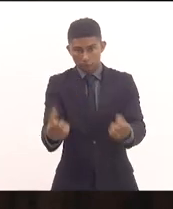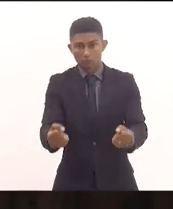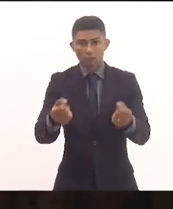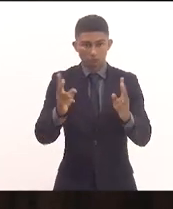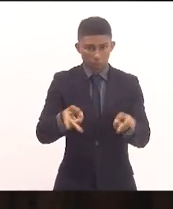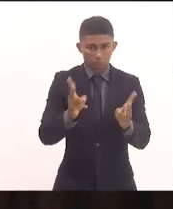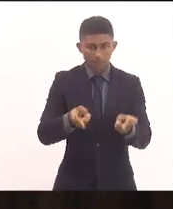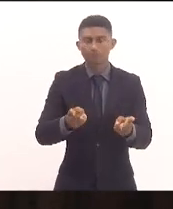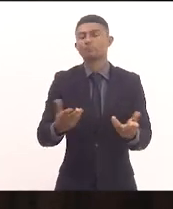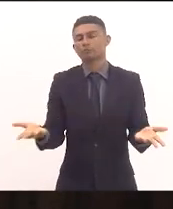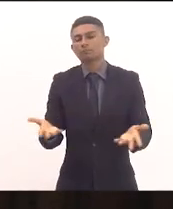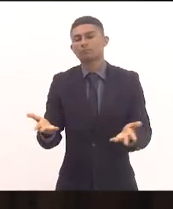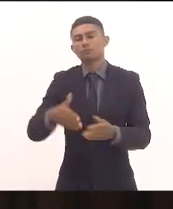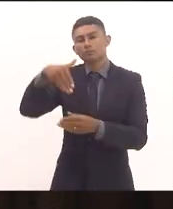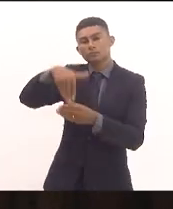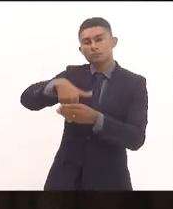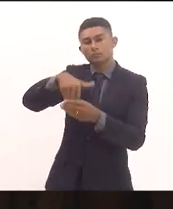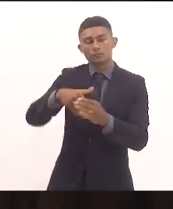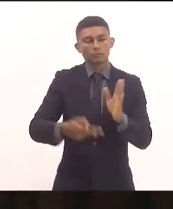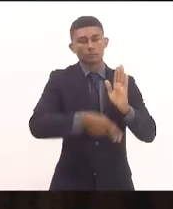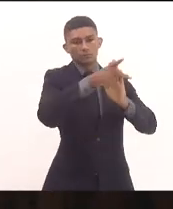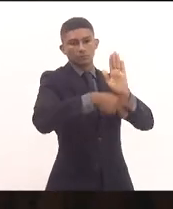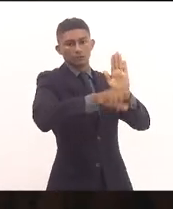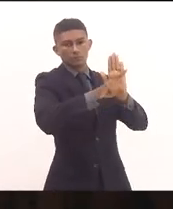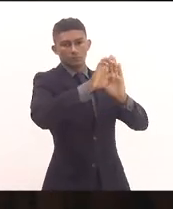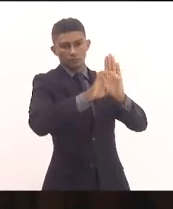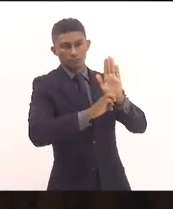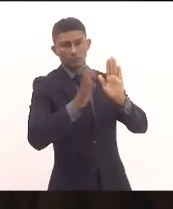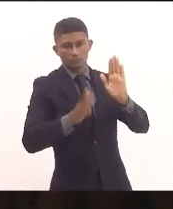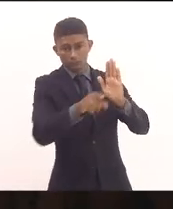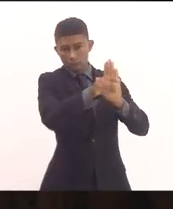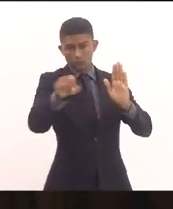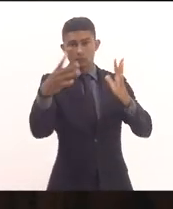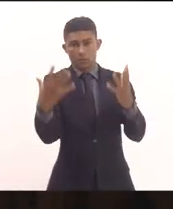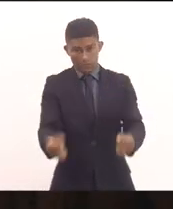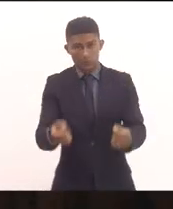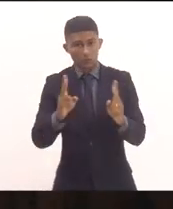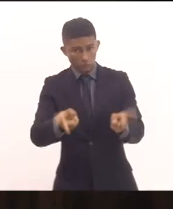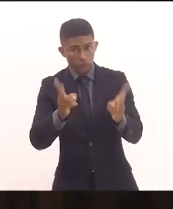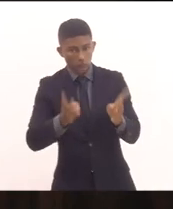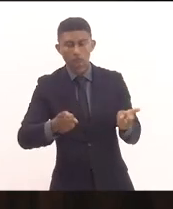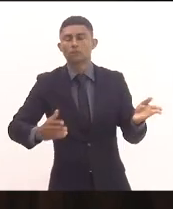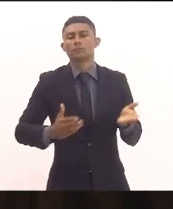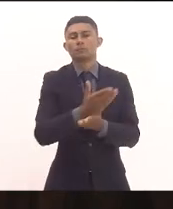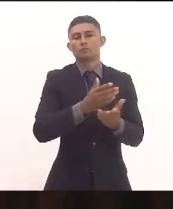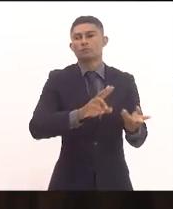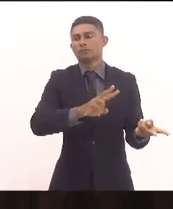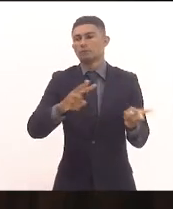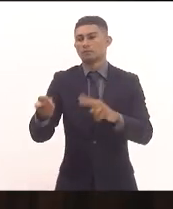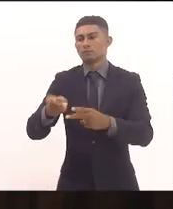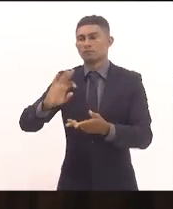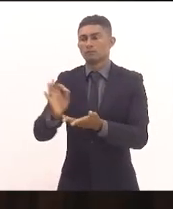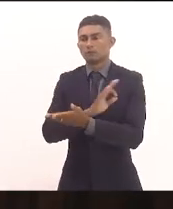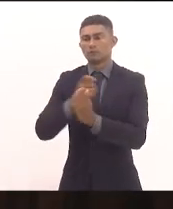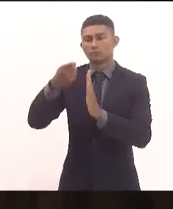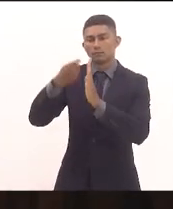Em votação, projeto assim emendado. Senhores que aprovam, permaneçam como estão, aprovado. Vai a redação final.